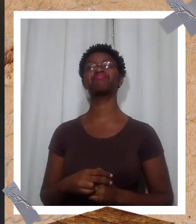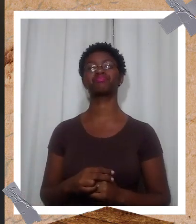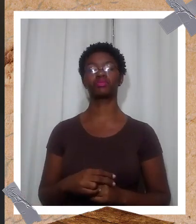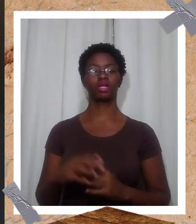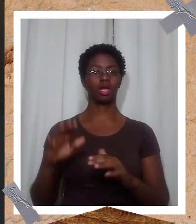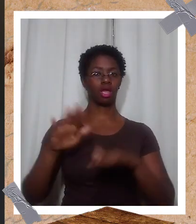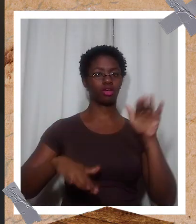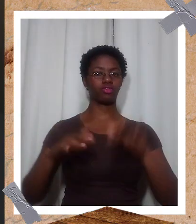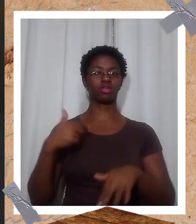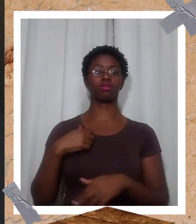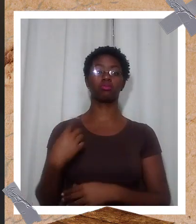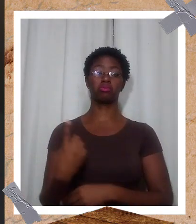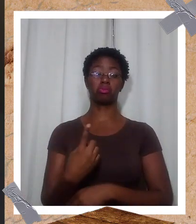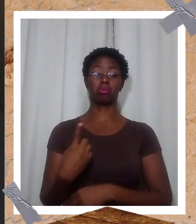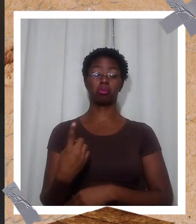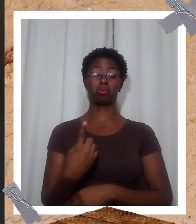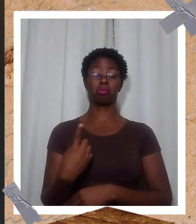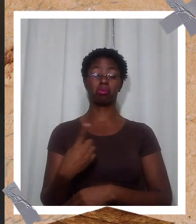nas bibliotecas